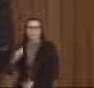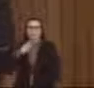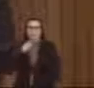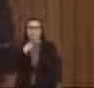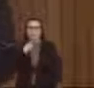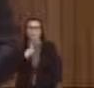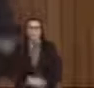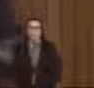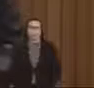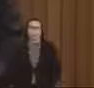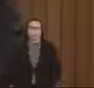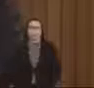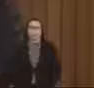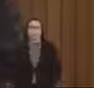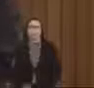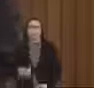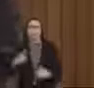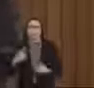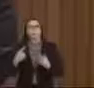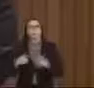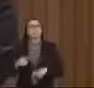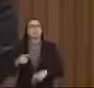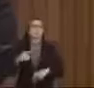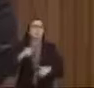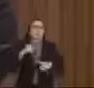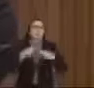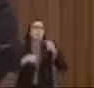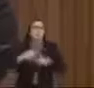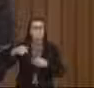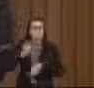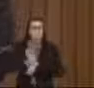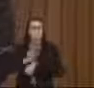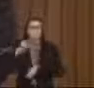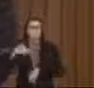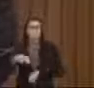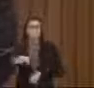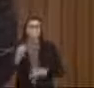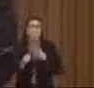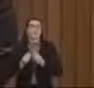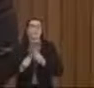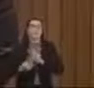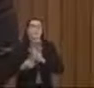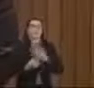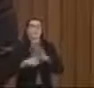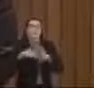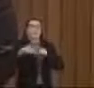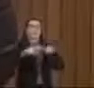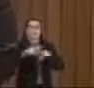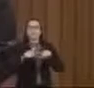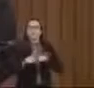de convencimento, é no poder do trabalho e, principalmente, levando o que arde melhor na classe política,